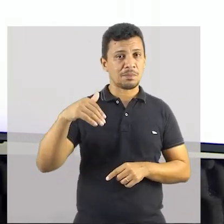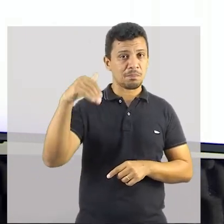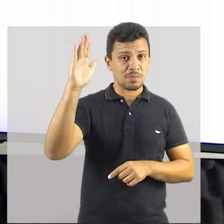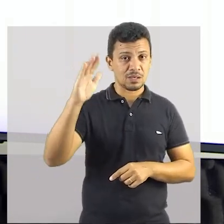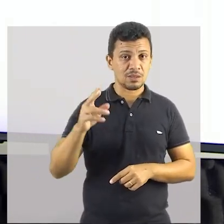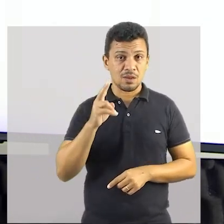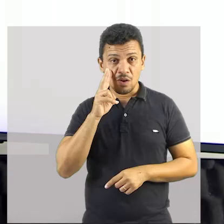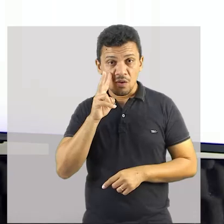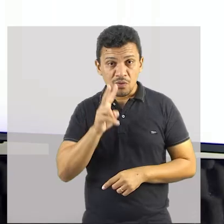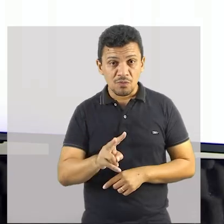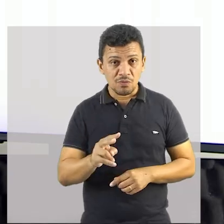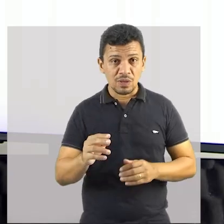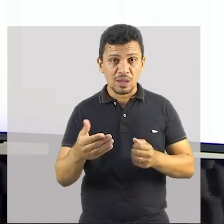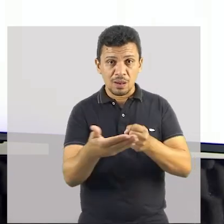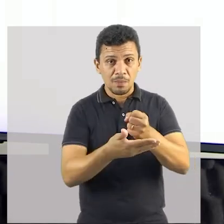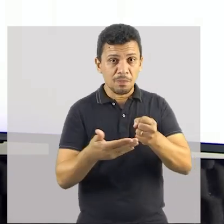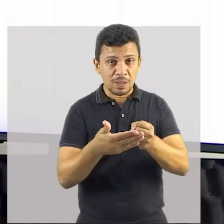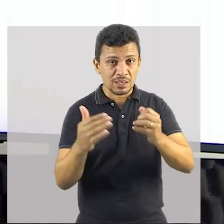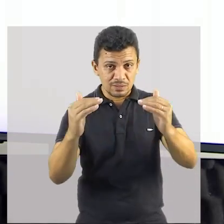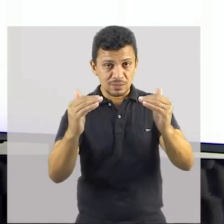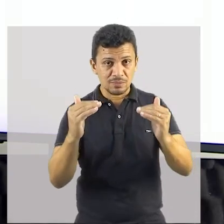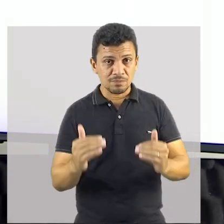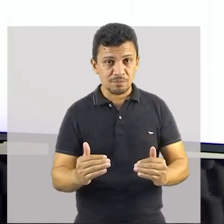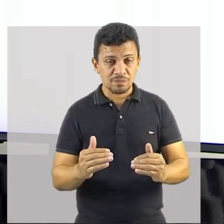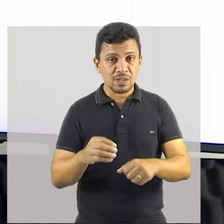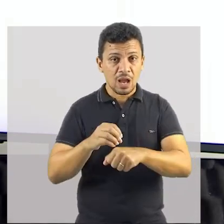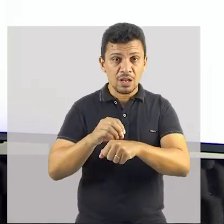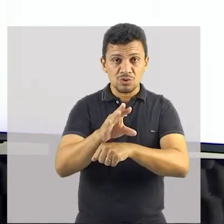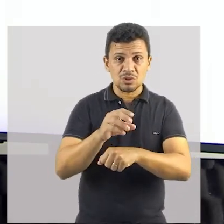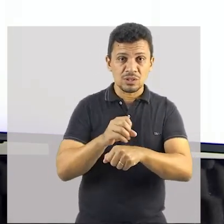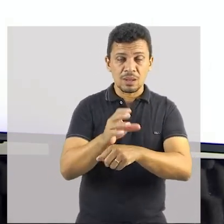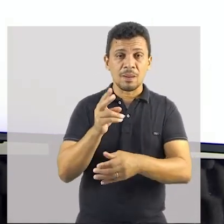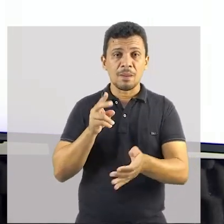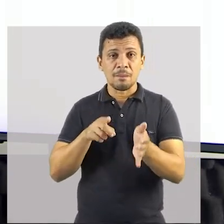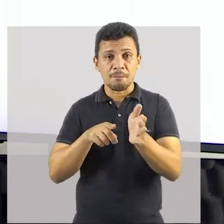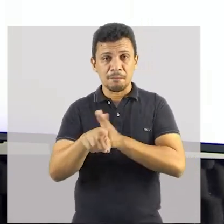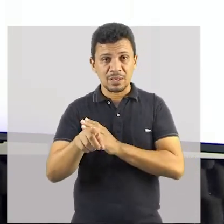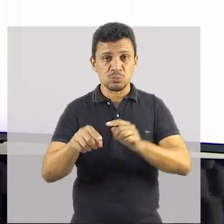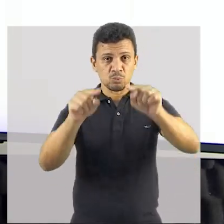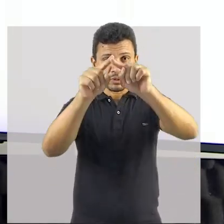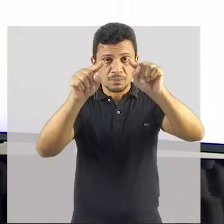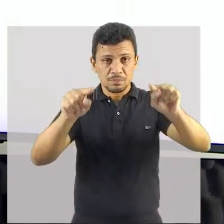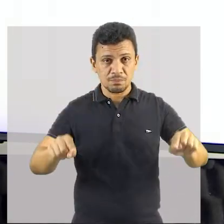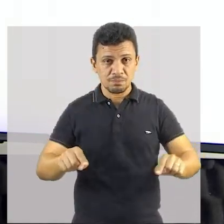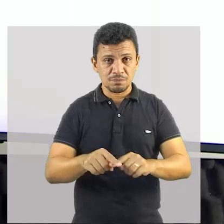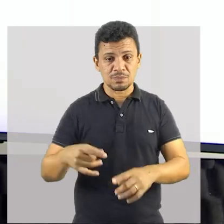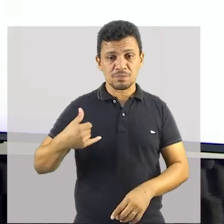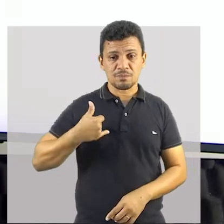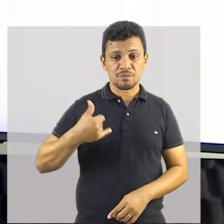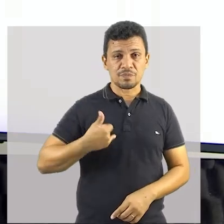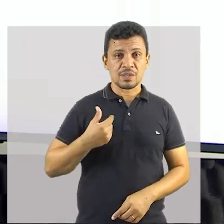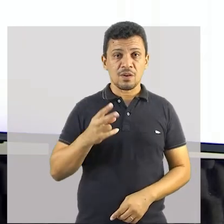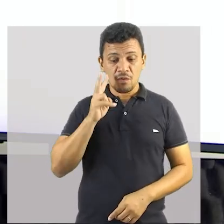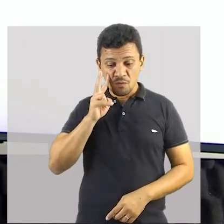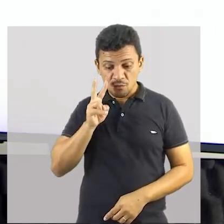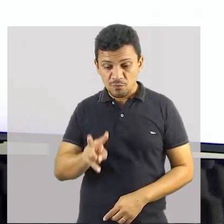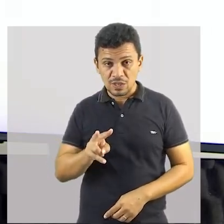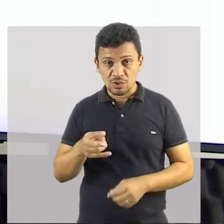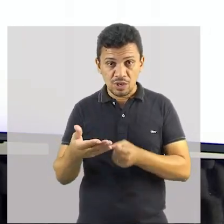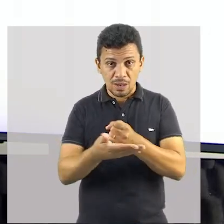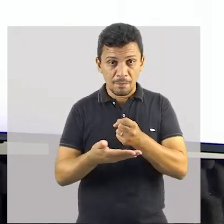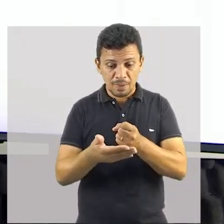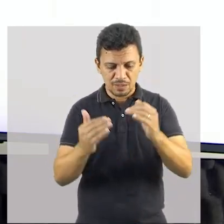quando você olha para a base, olha a dica. Toda vez que cair uma questão de pirâmide etária, primeiro olhe para a pirâmide na